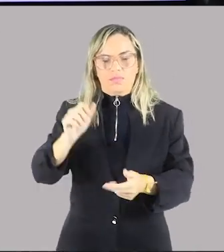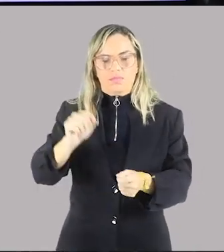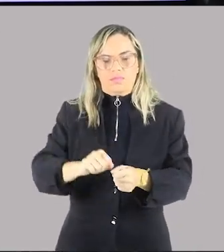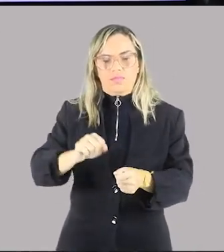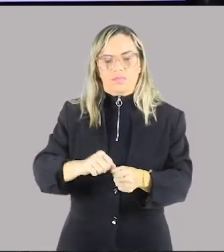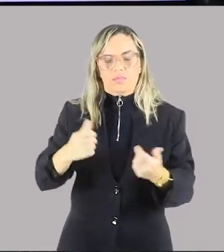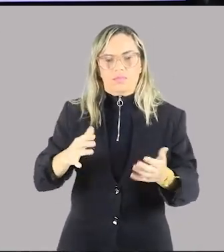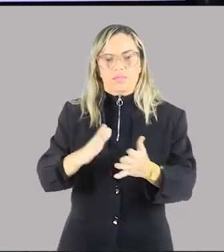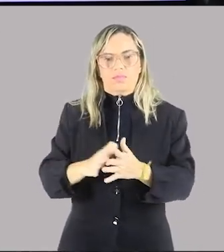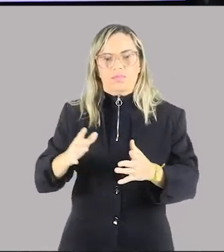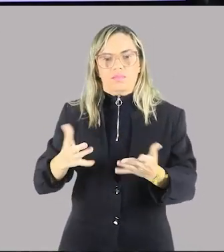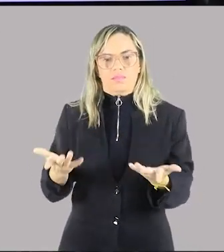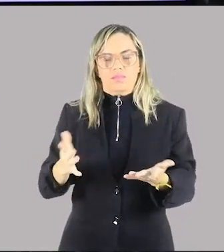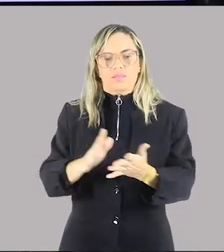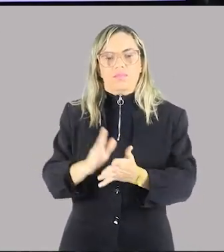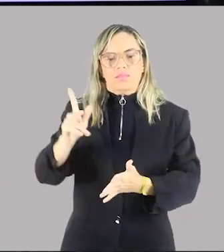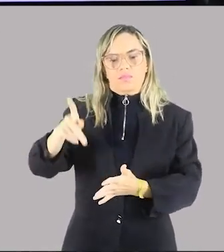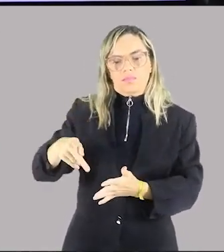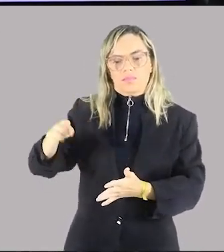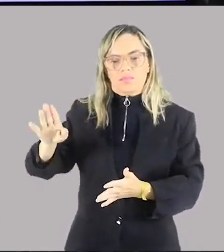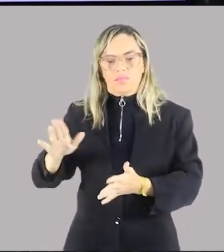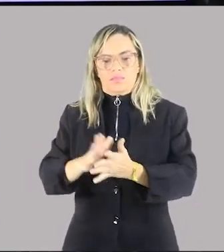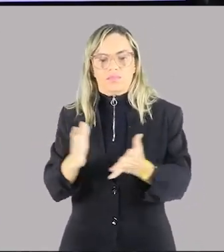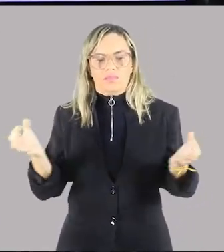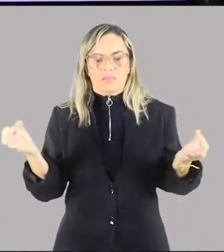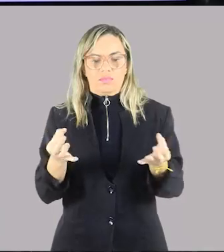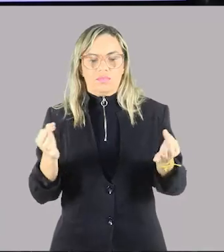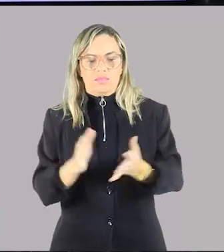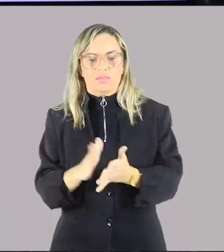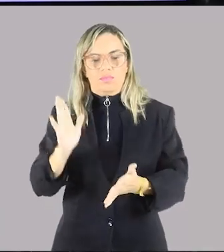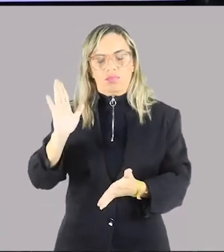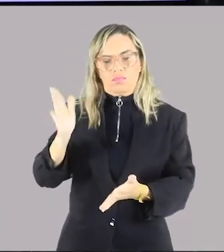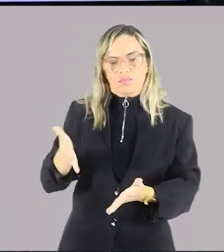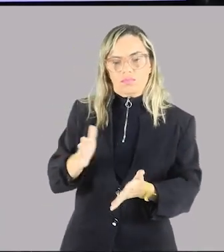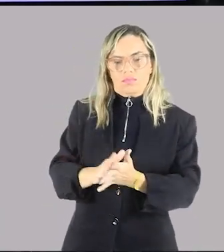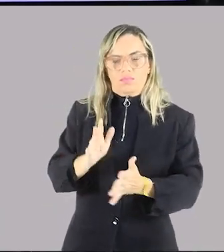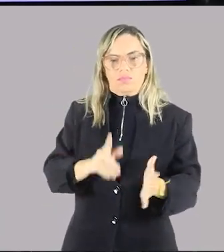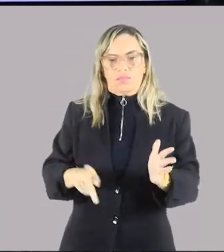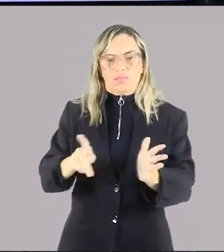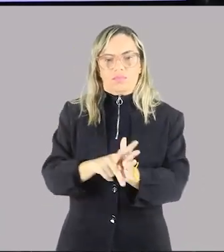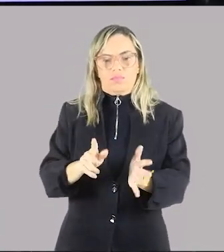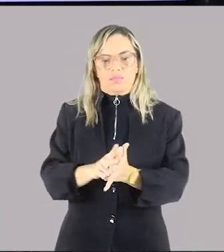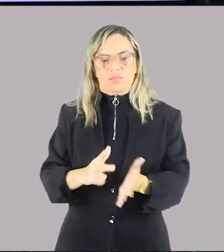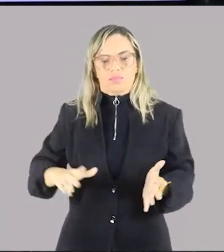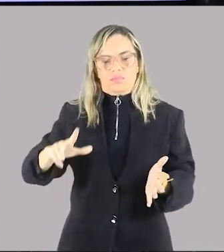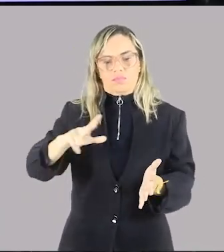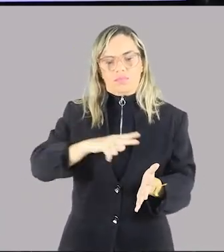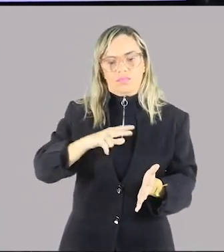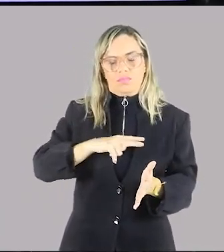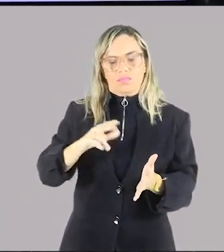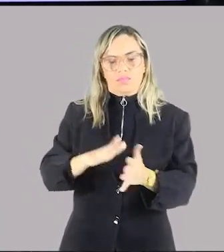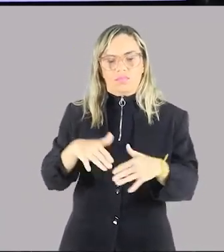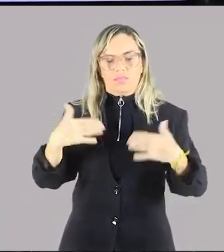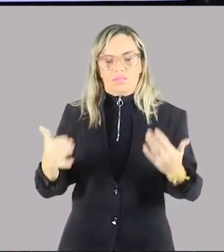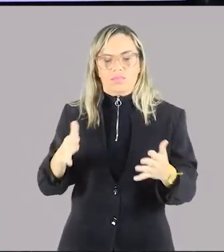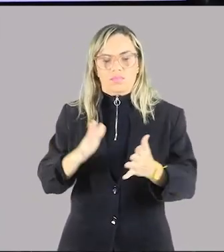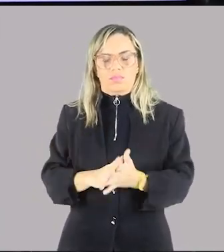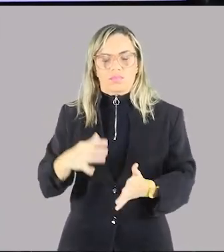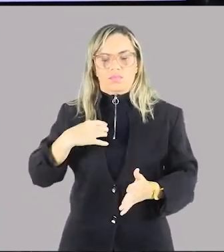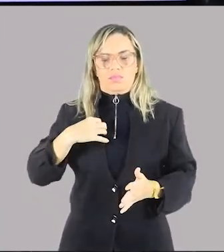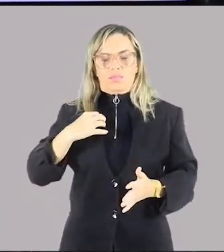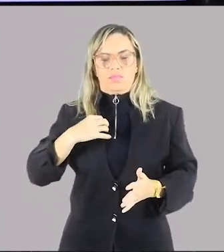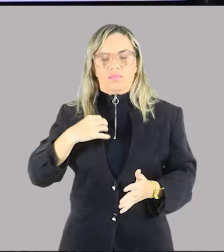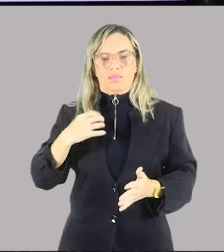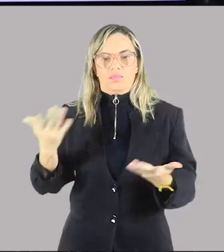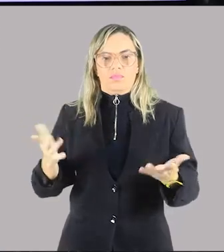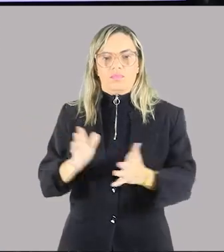agente público, perfeito? Já o particular, que é voluntário, ao contrário, ele mesmo